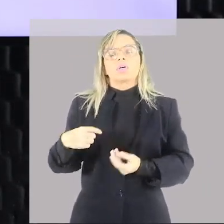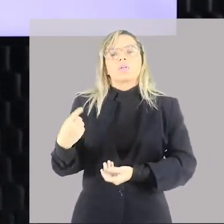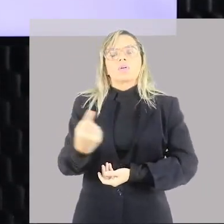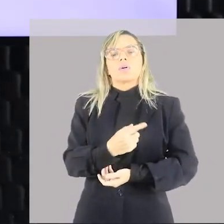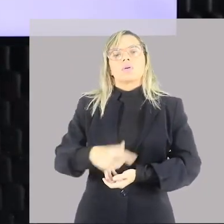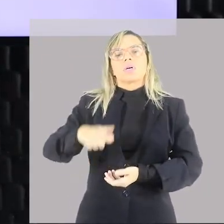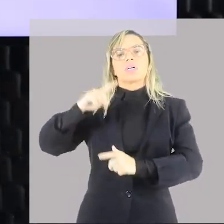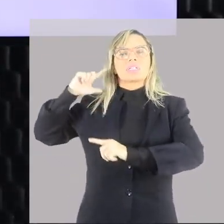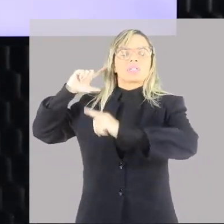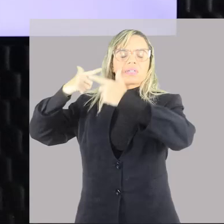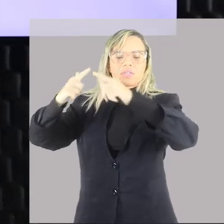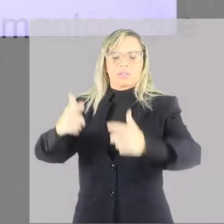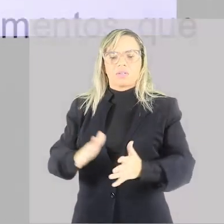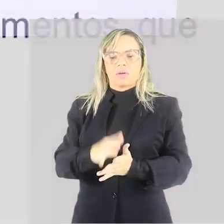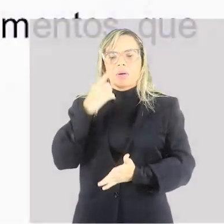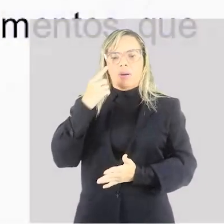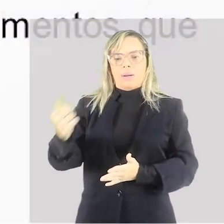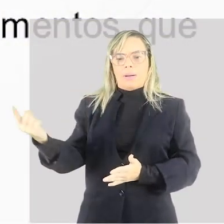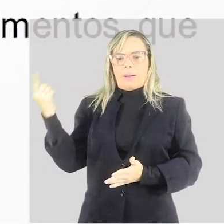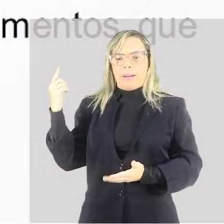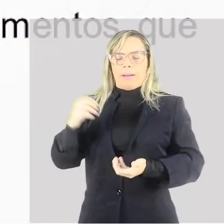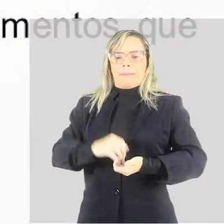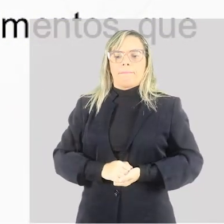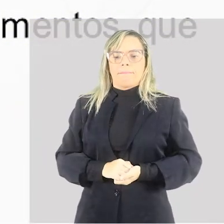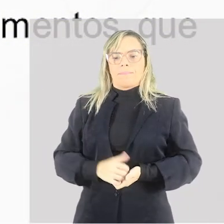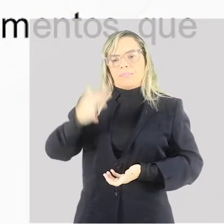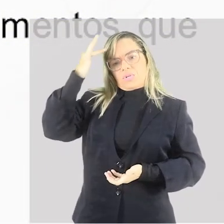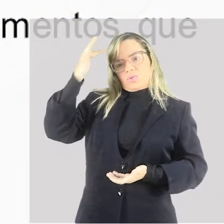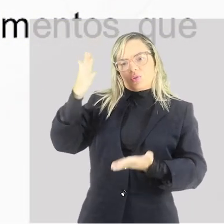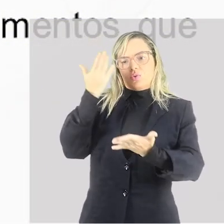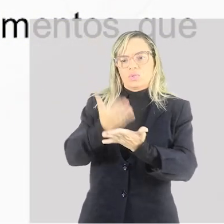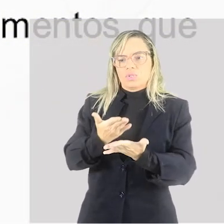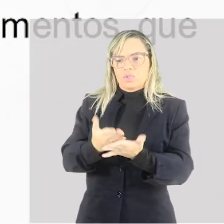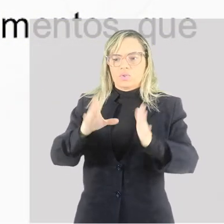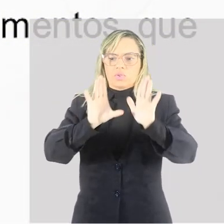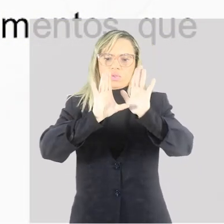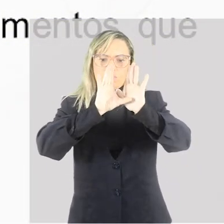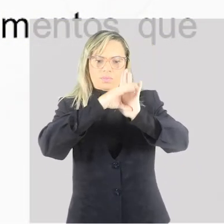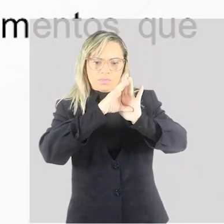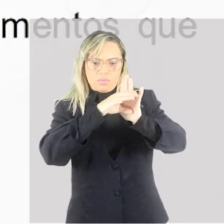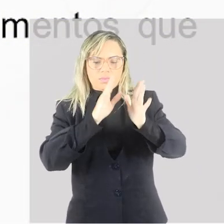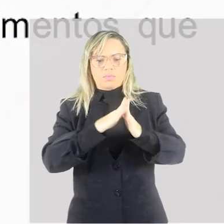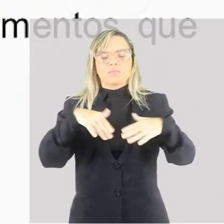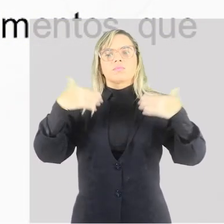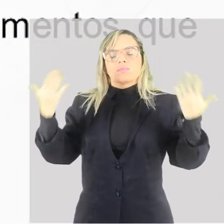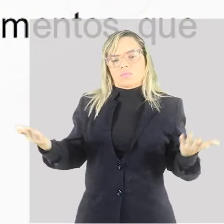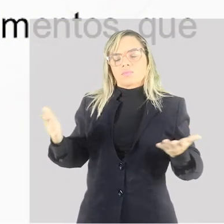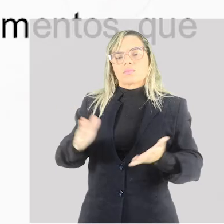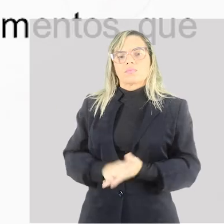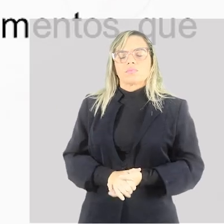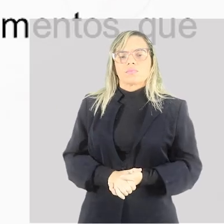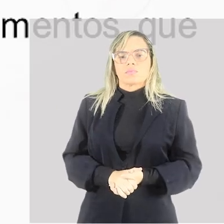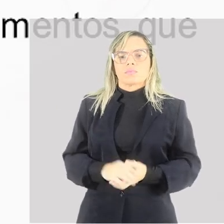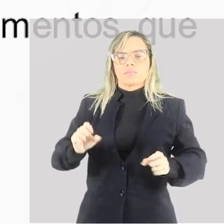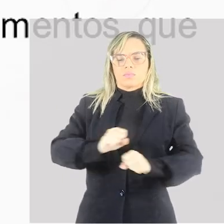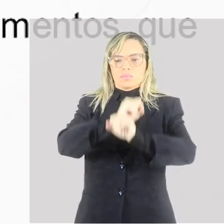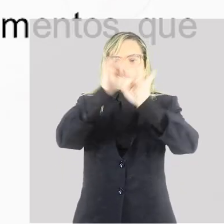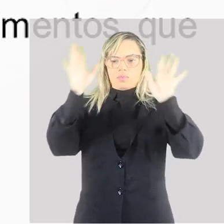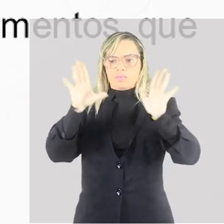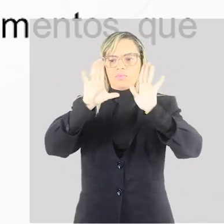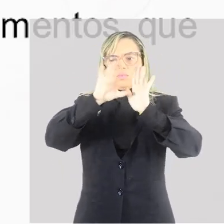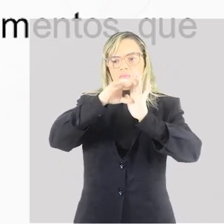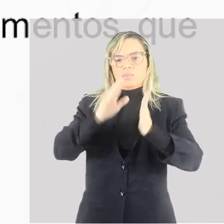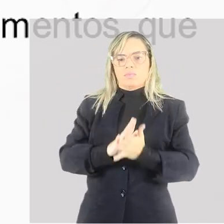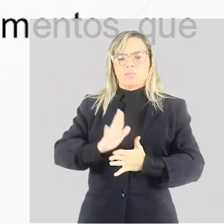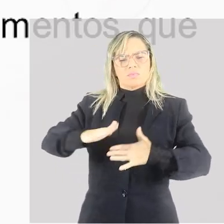da tradição. Veja só, a filosofia estuda conceitos. Claro que a filosofia lida com conceitos,